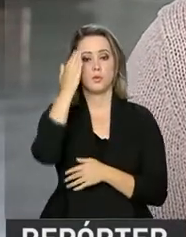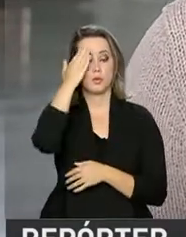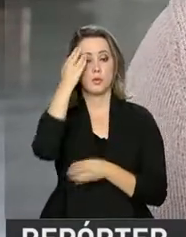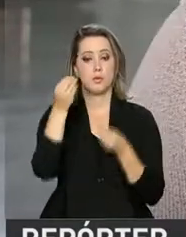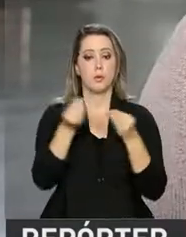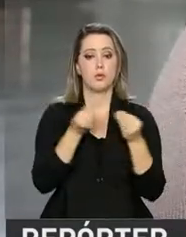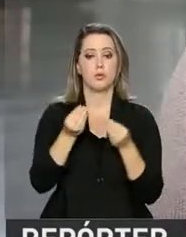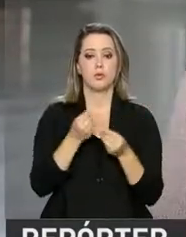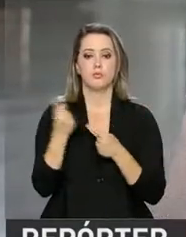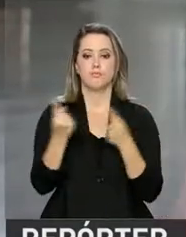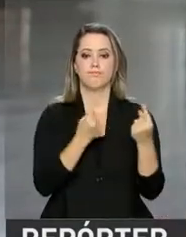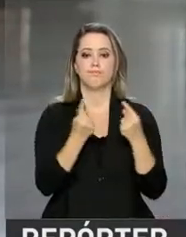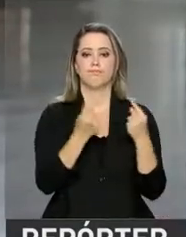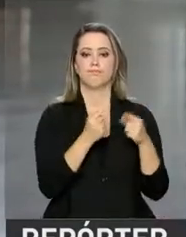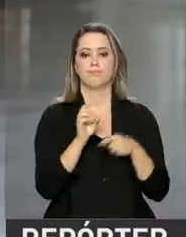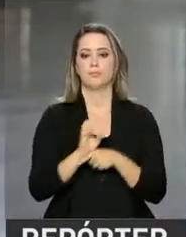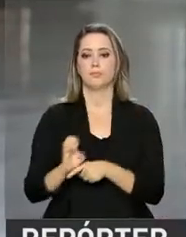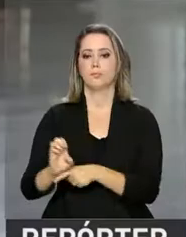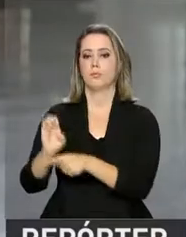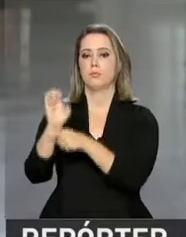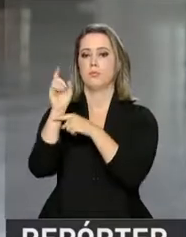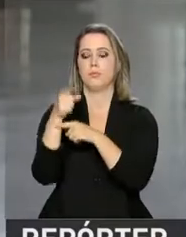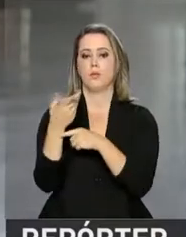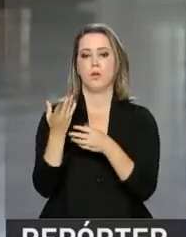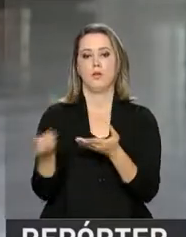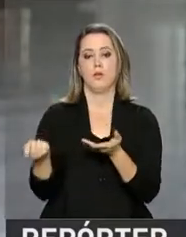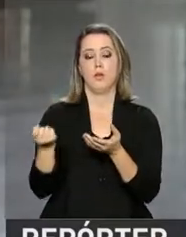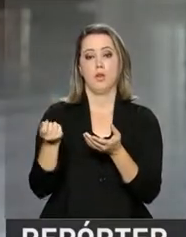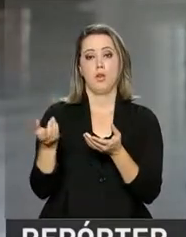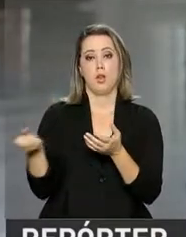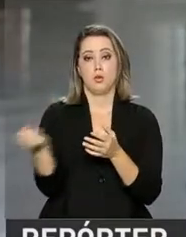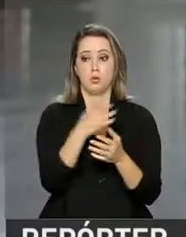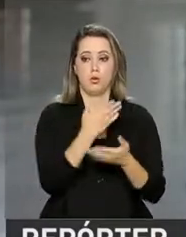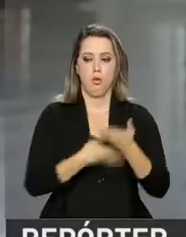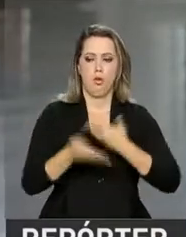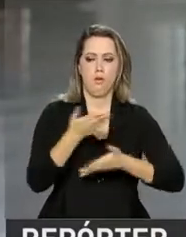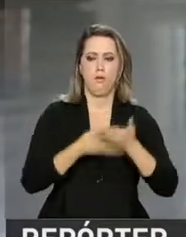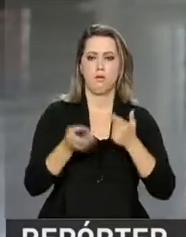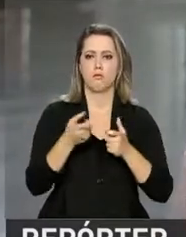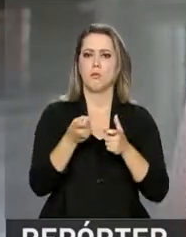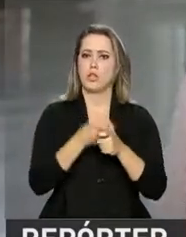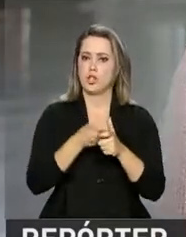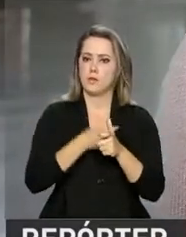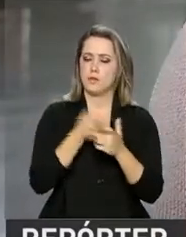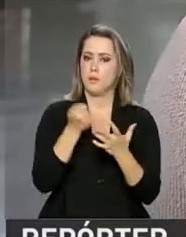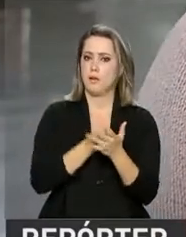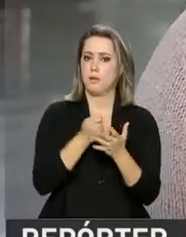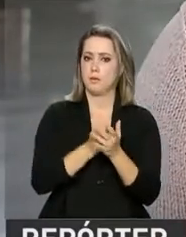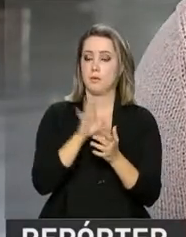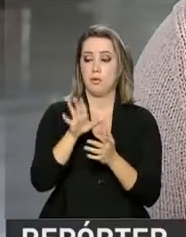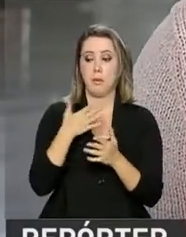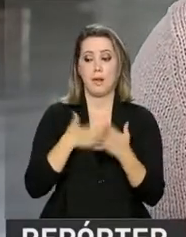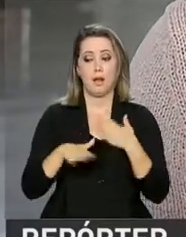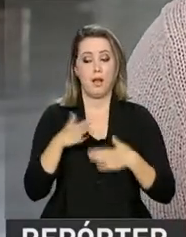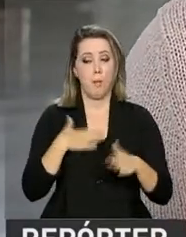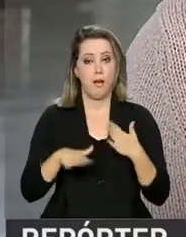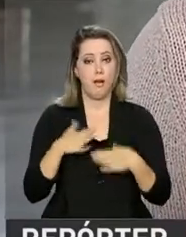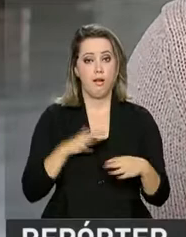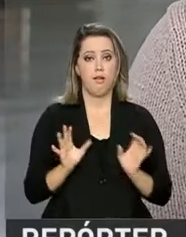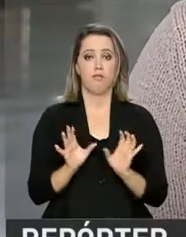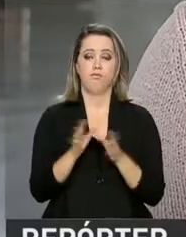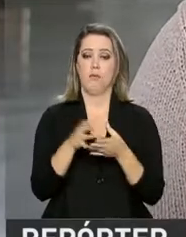de cada estado a repactuação da dívida é para aliviar as contas dos estados